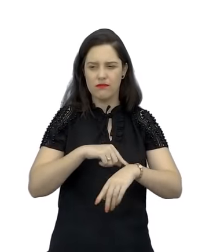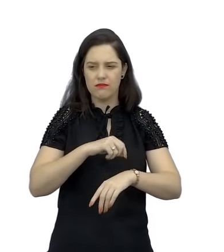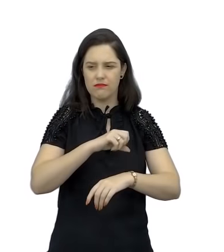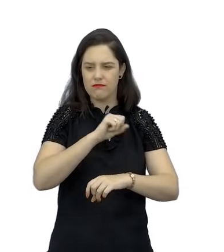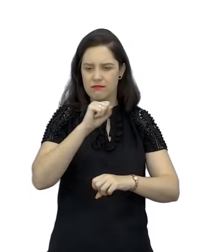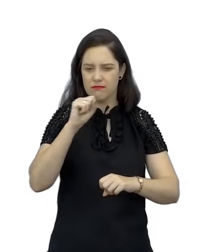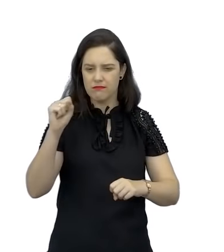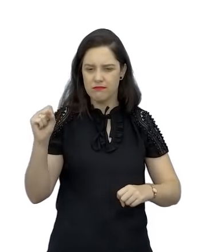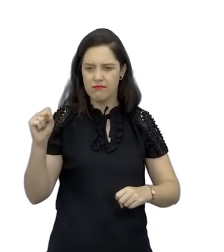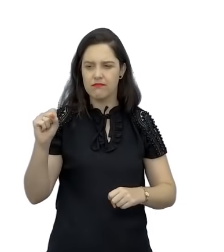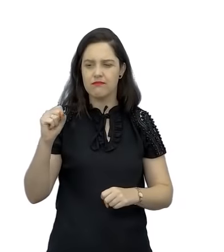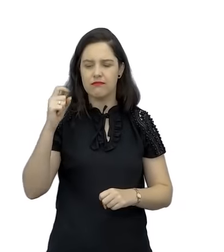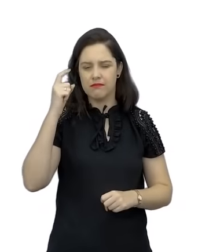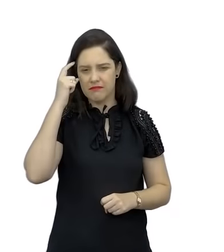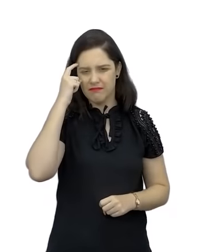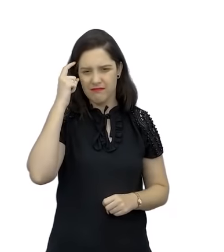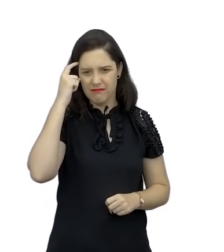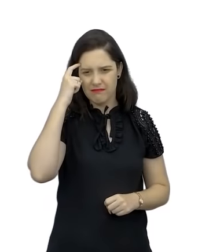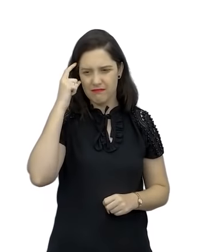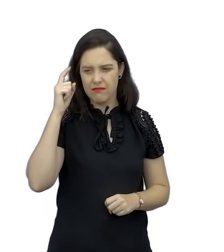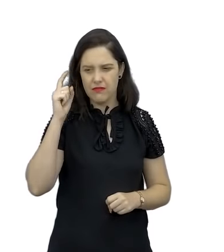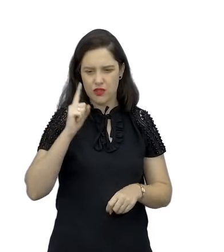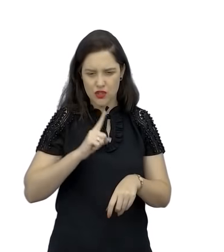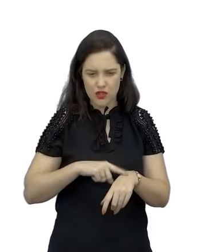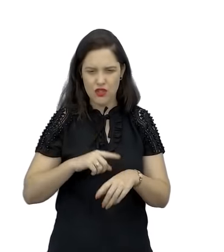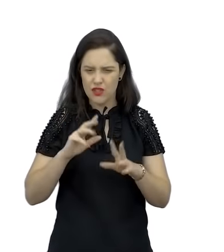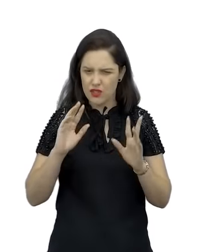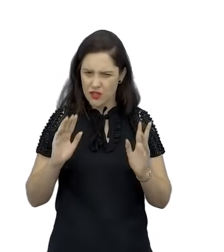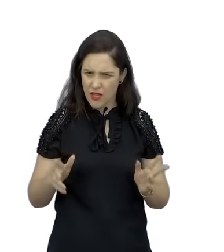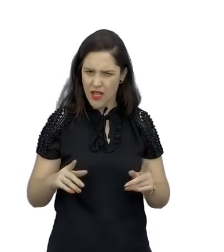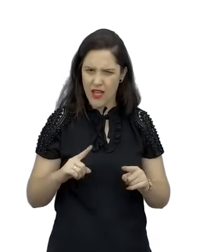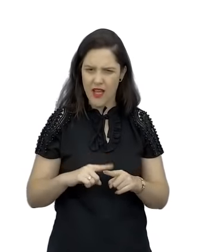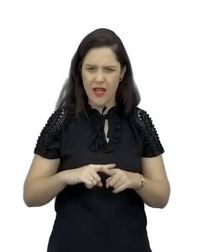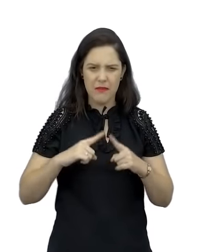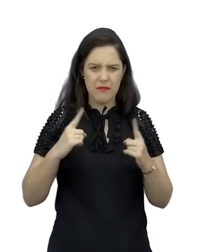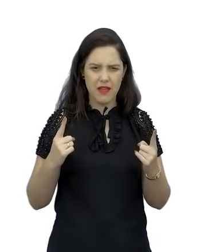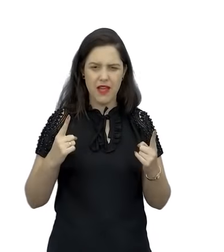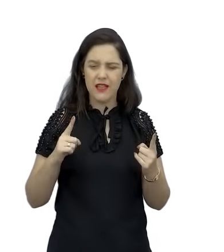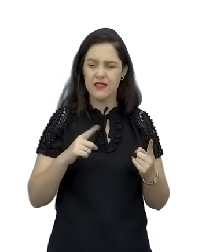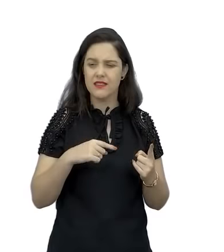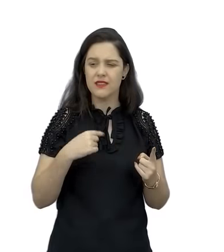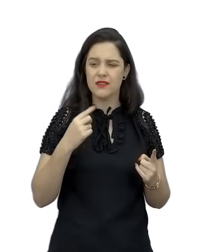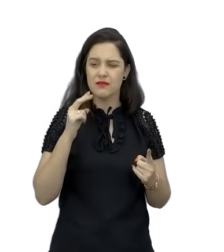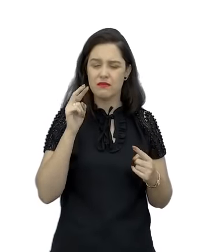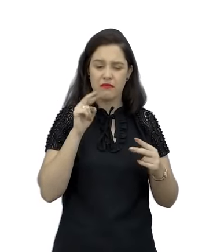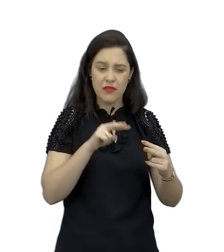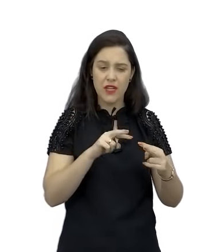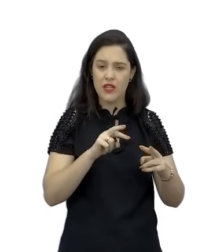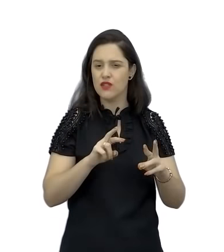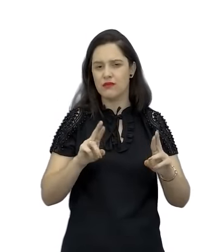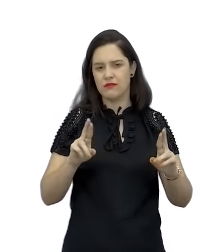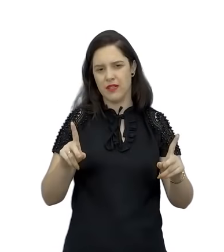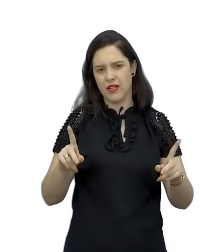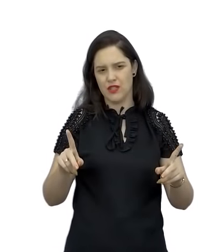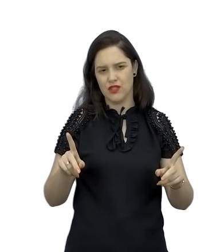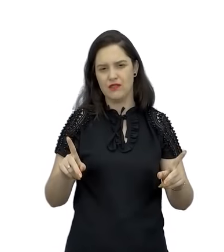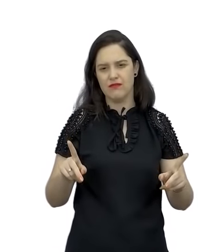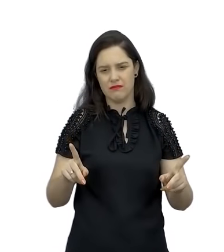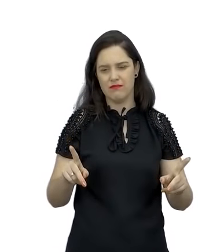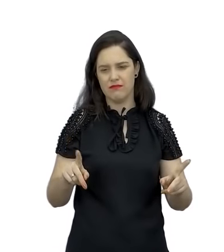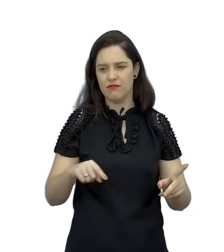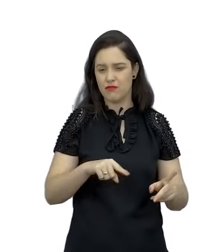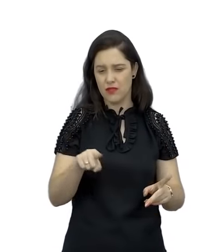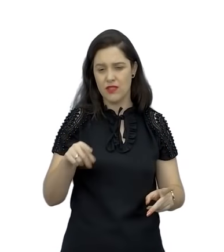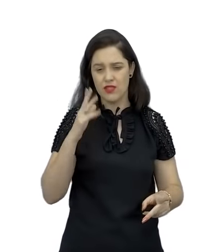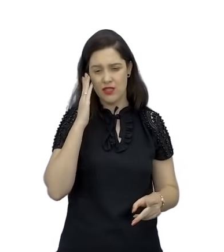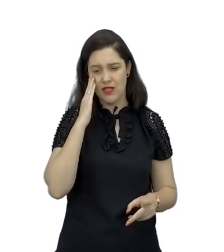tenha visto, né, esse movimento da resolução de problemas, a gente vê de uma forma diferente. Eu já comentei aqui com